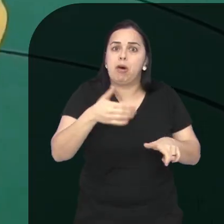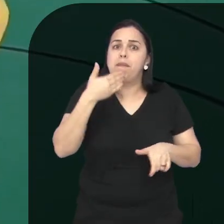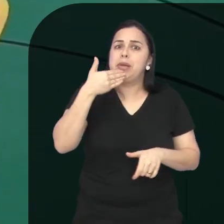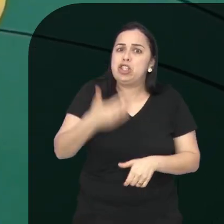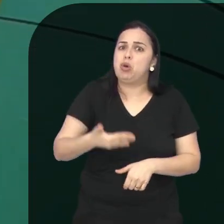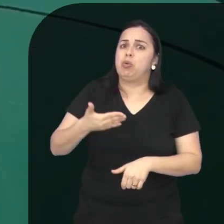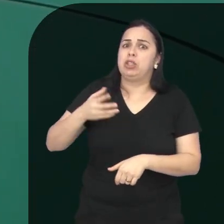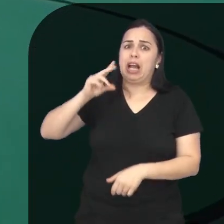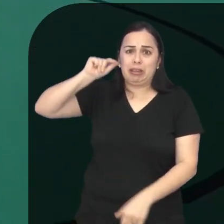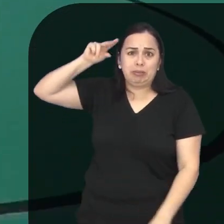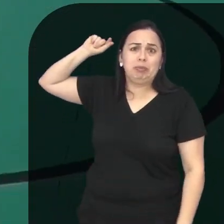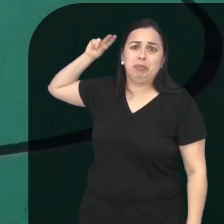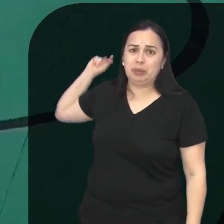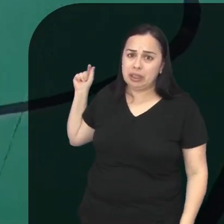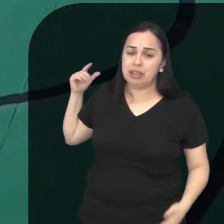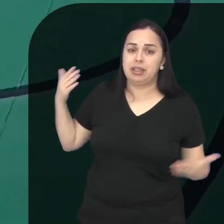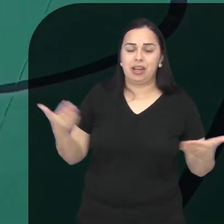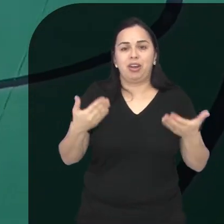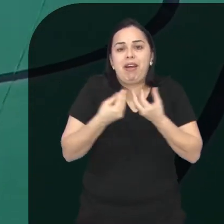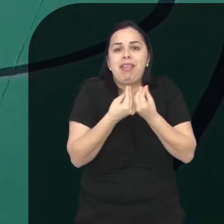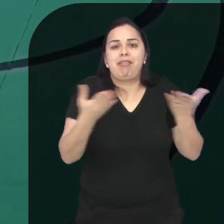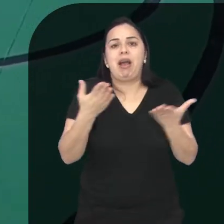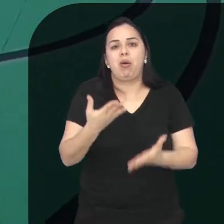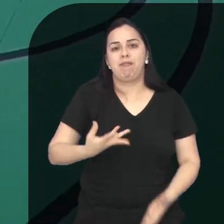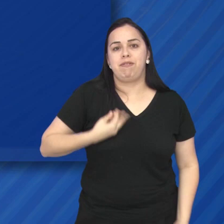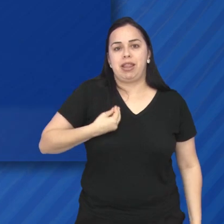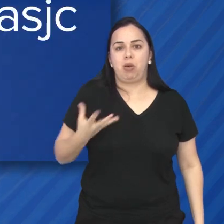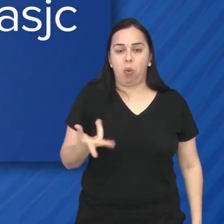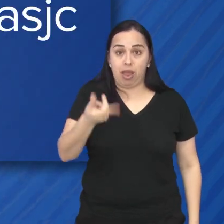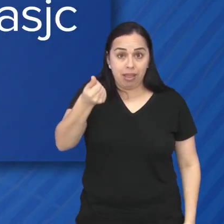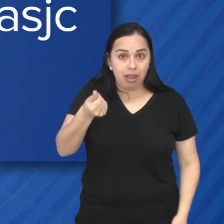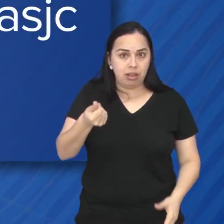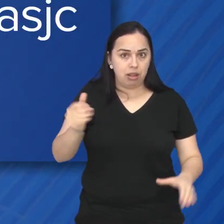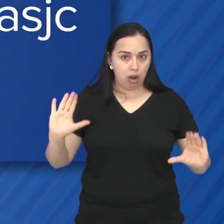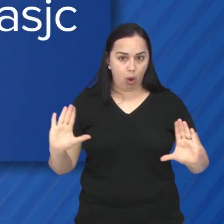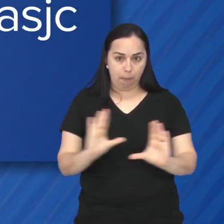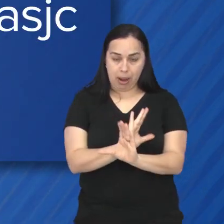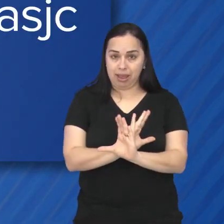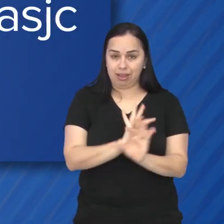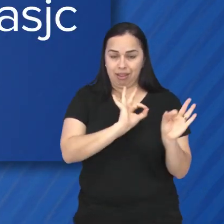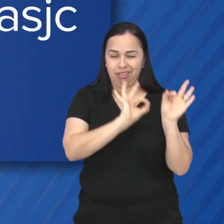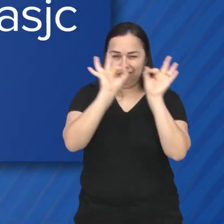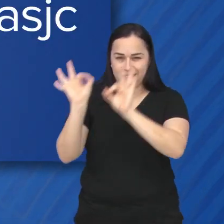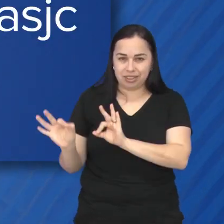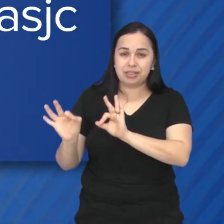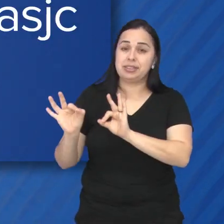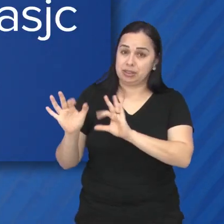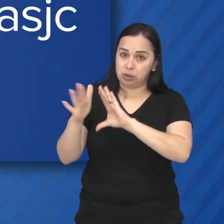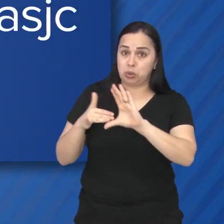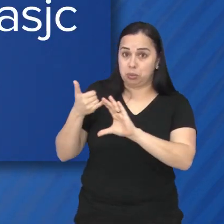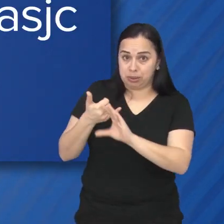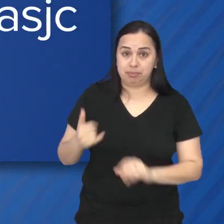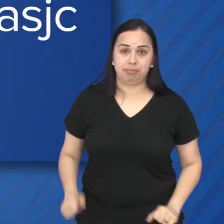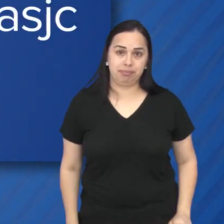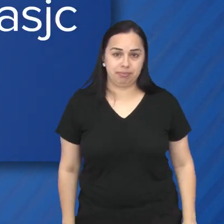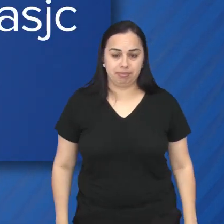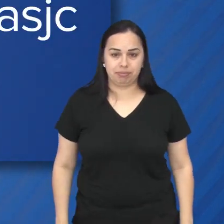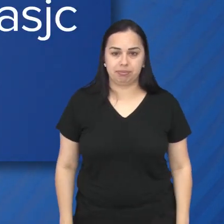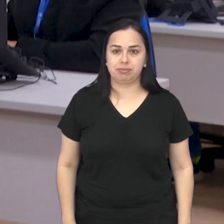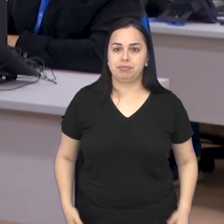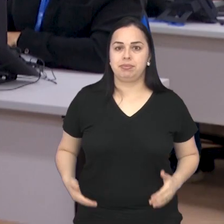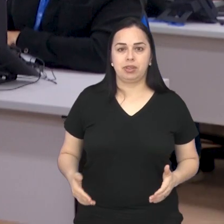entregue vai ampliar a qualidade de vida dos moradores. A sessão na íntegra você confere no nosso canal do